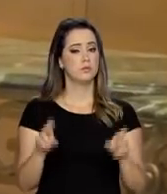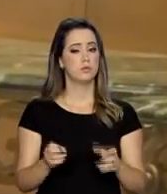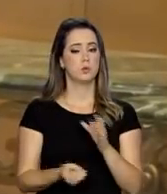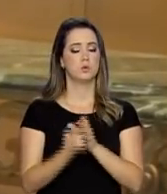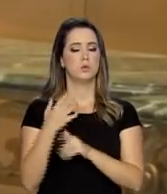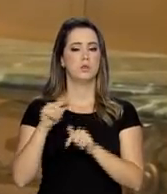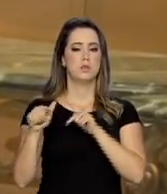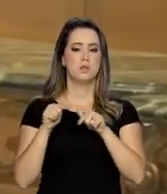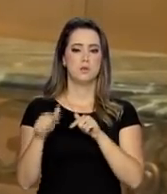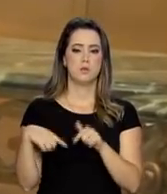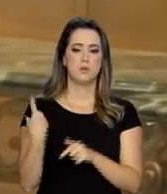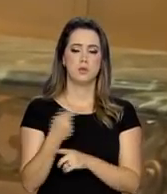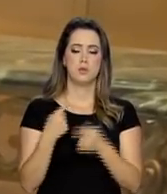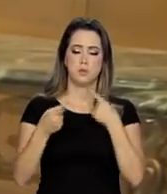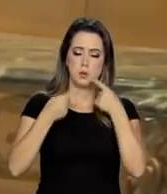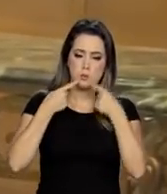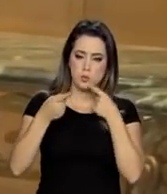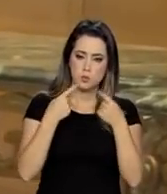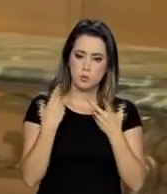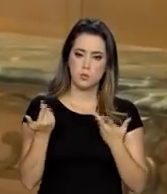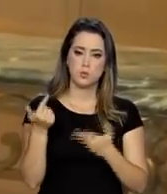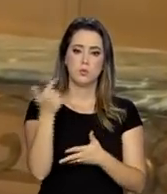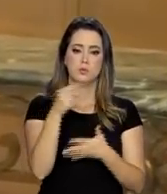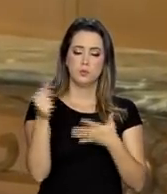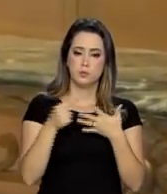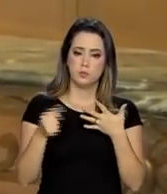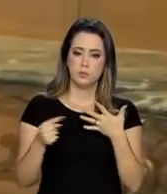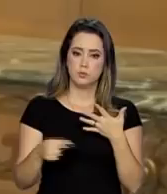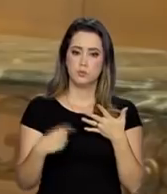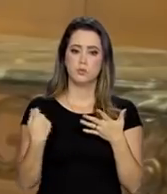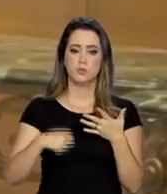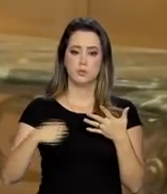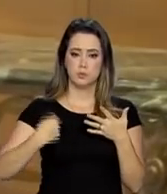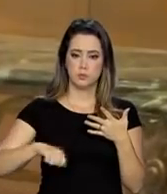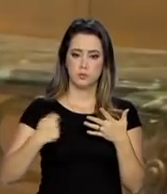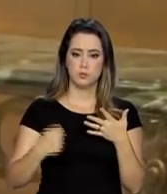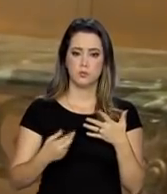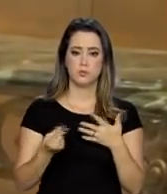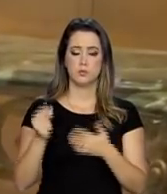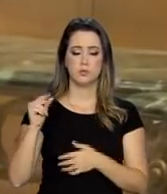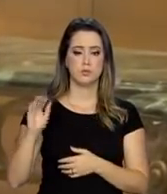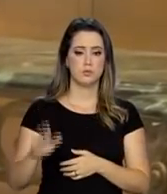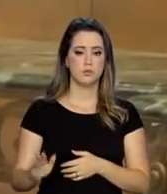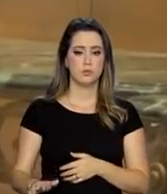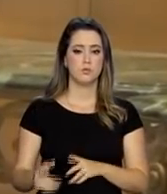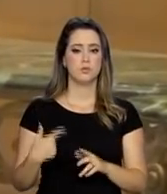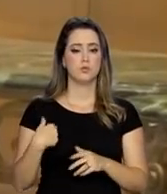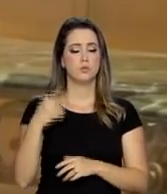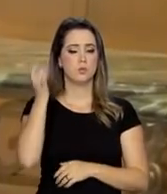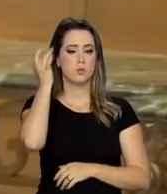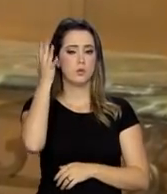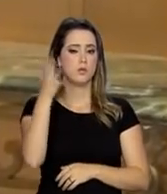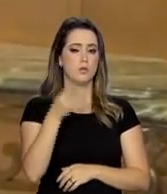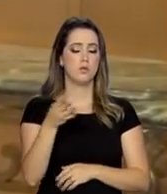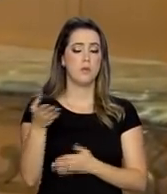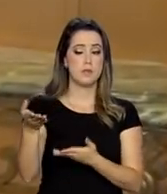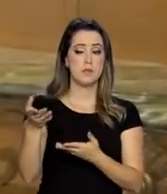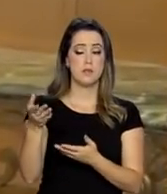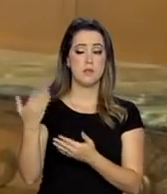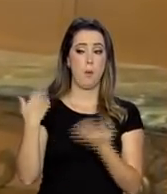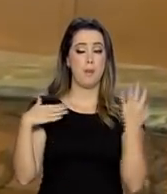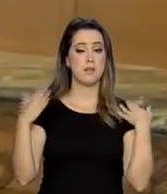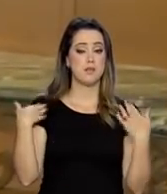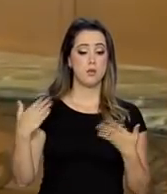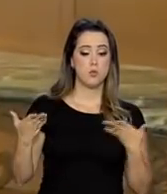emprego, mas nós estaremos também debatendo outras coisas, porque nós precisamos baratear os custos, facilitar a vinda de pessoas do